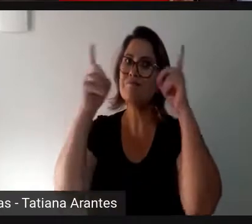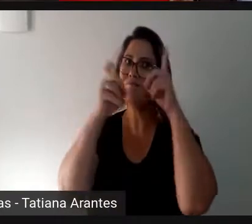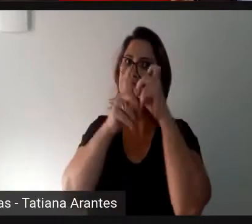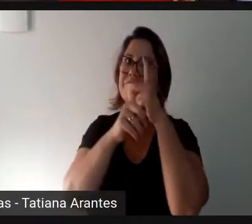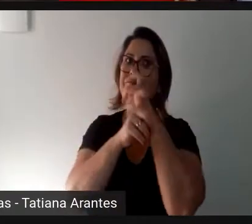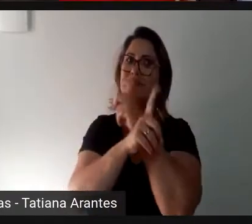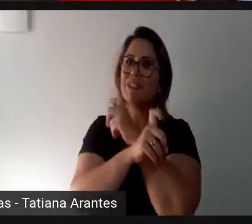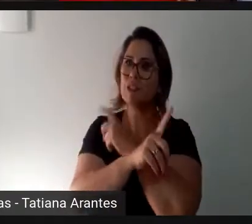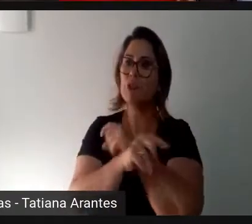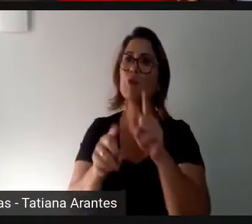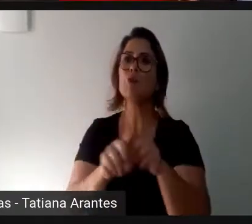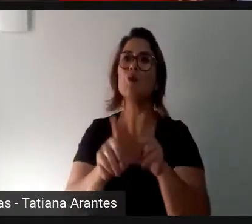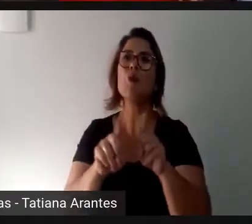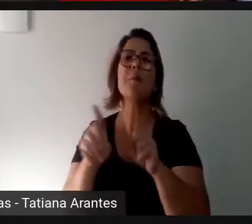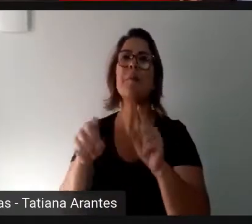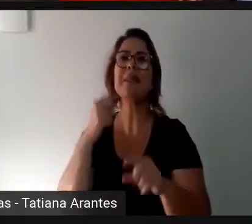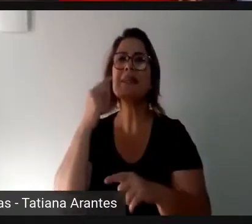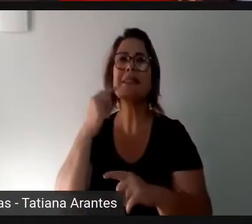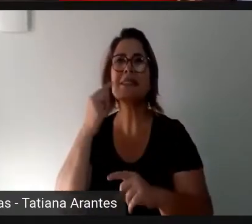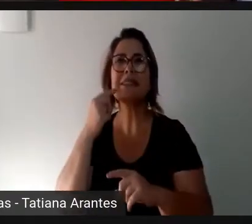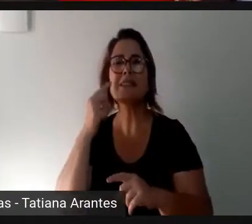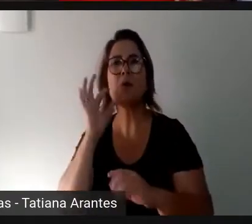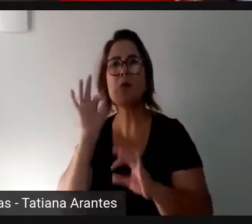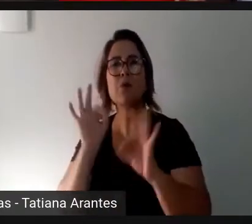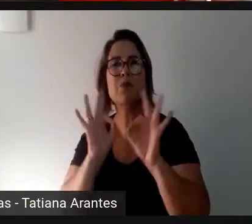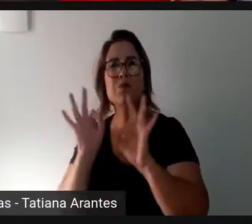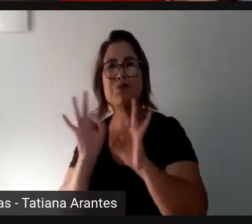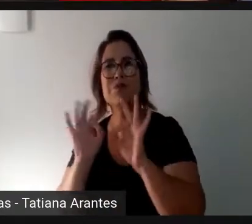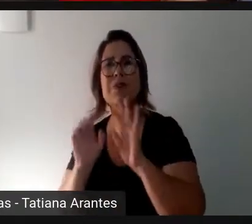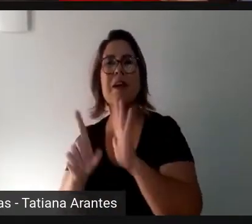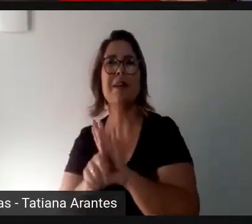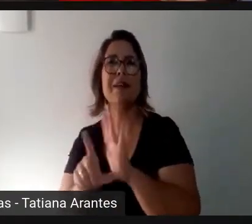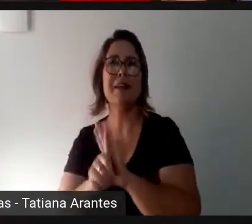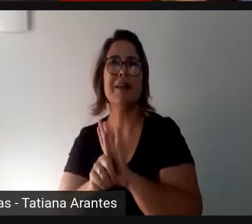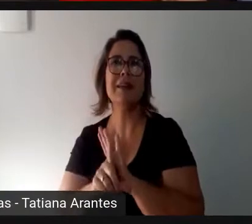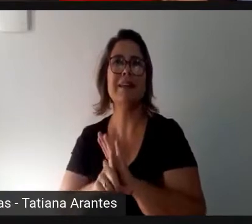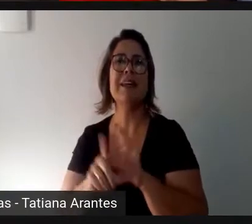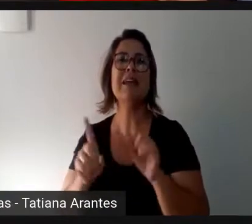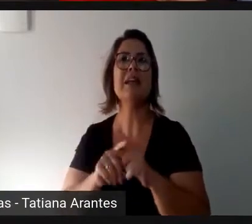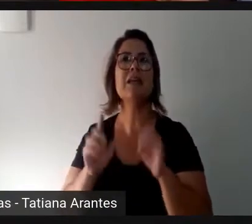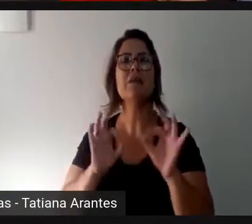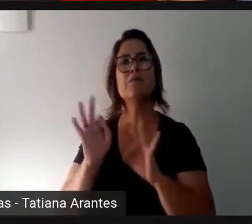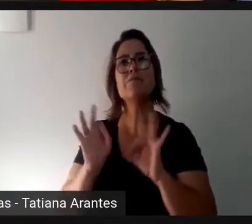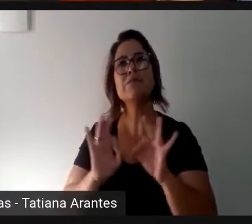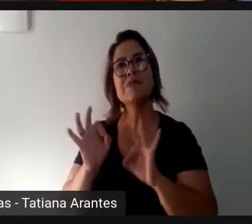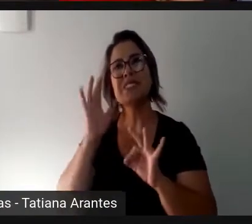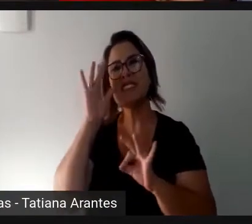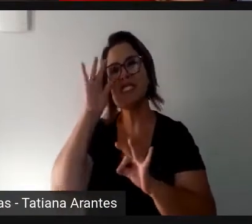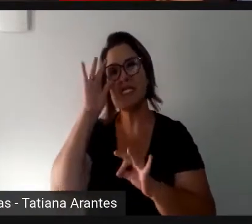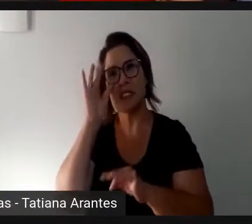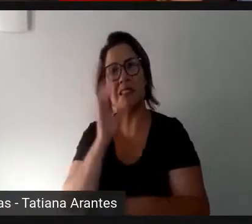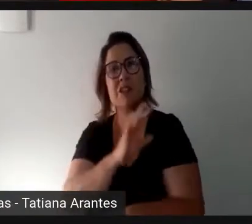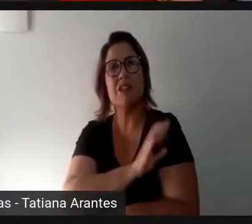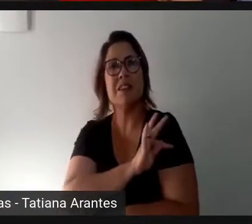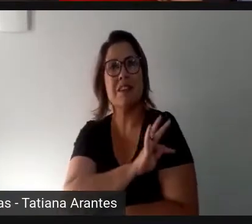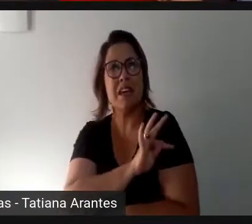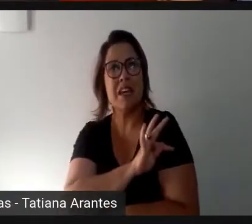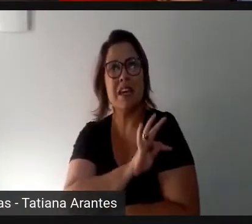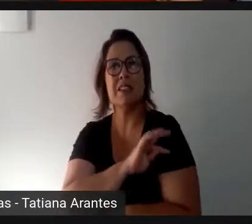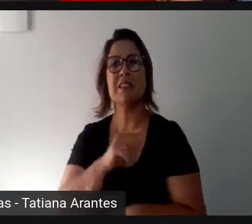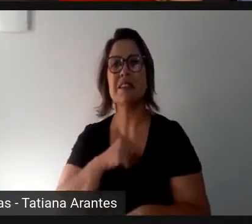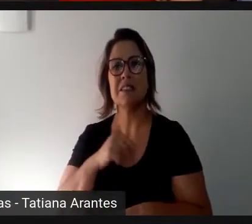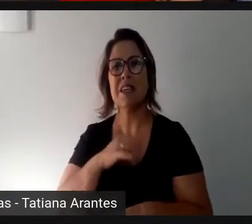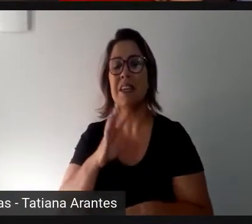o jurídico. Mas não é bem assim. O órgão de planejamento é um compliance officer. O próprio órgão técnico, o dono do negócio, tem que ser um compliance